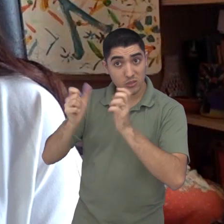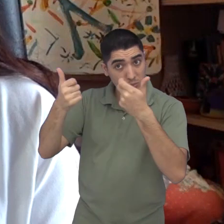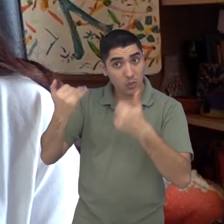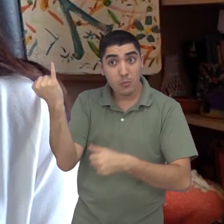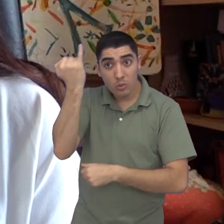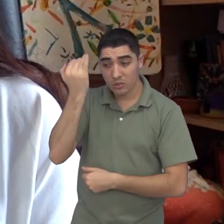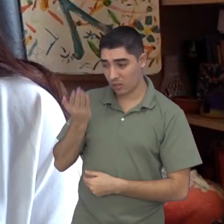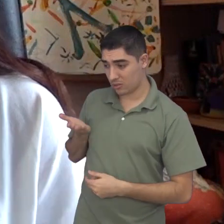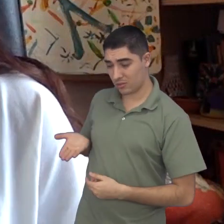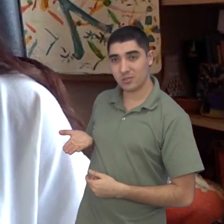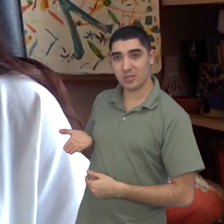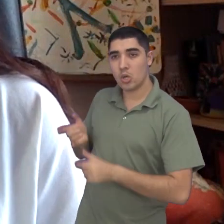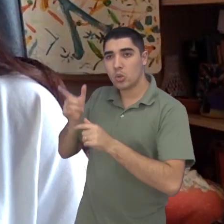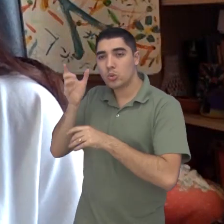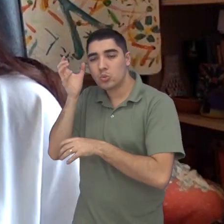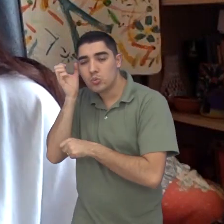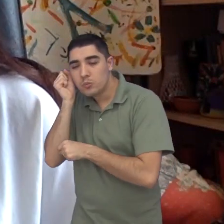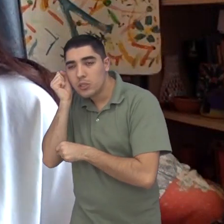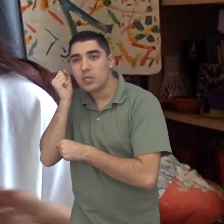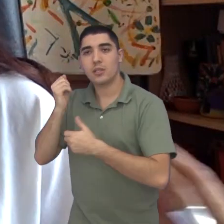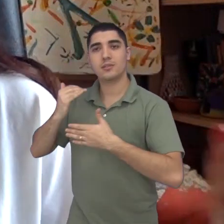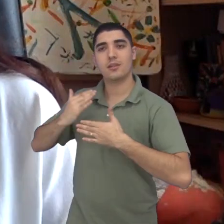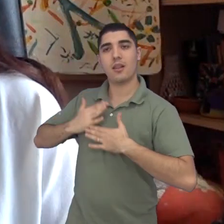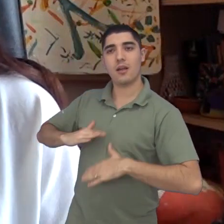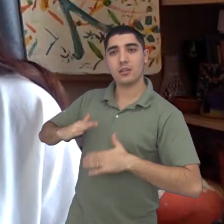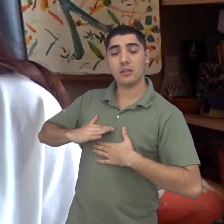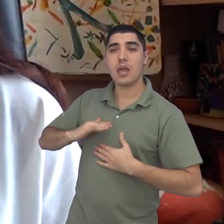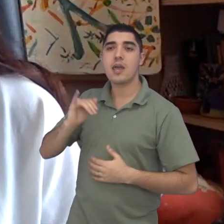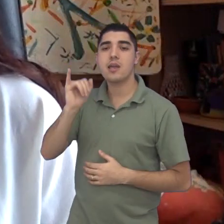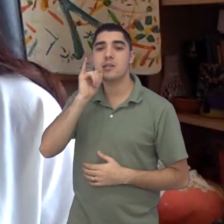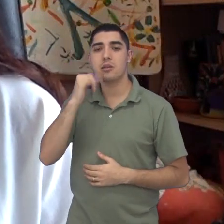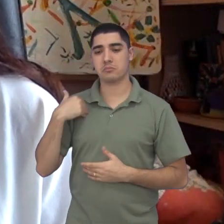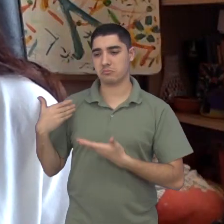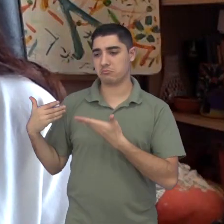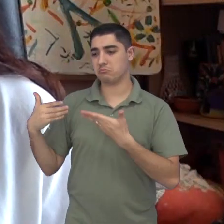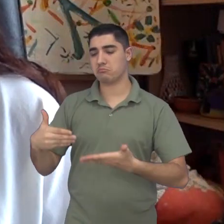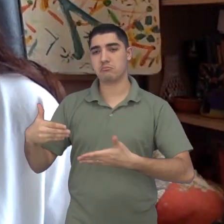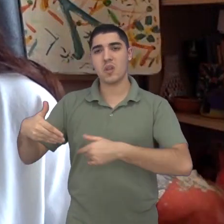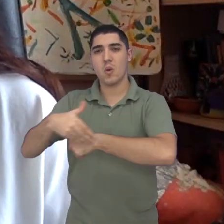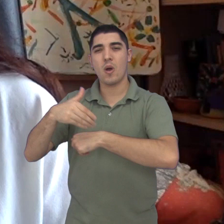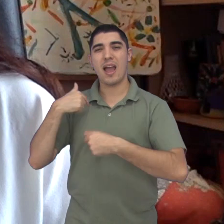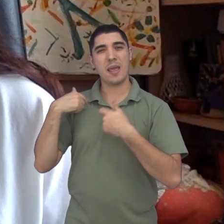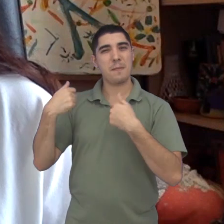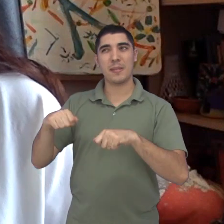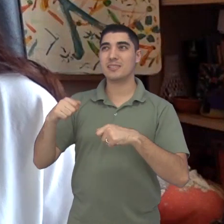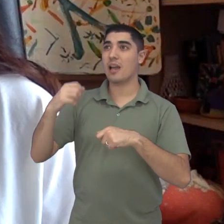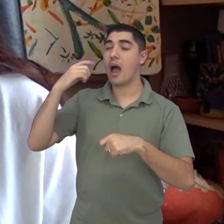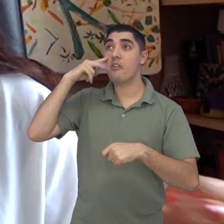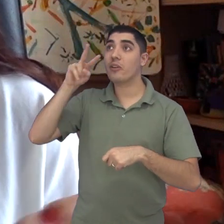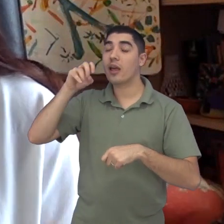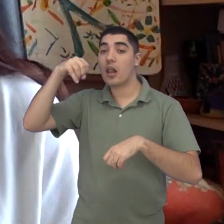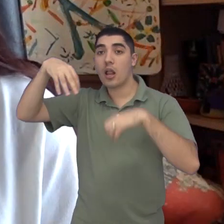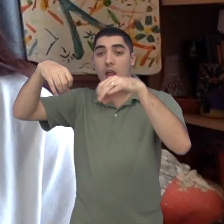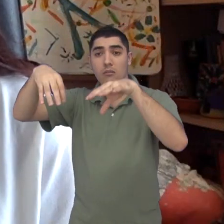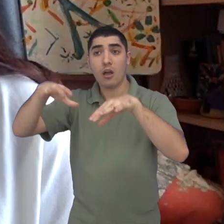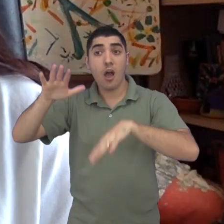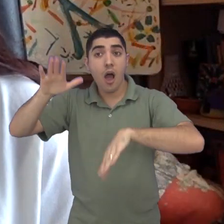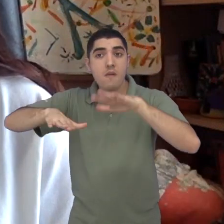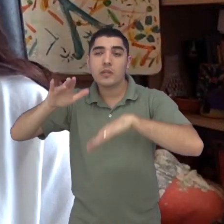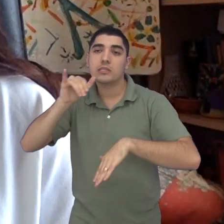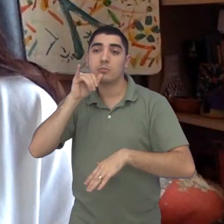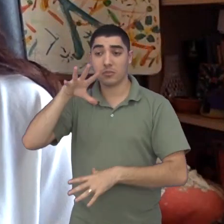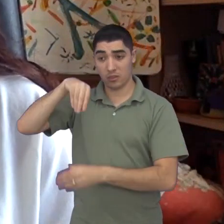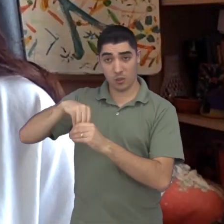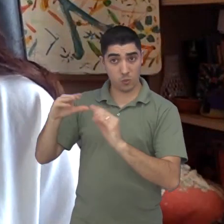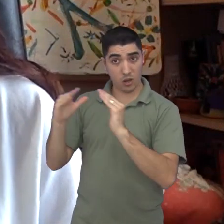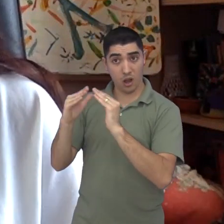importante essa higiene do sono, e hoje em dia não é mais a gente só estar na rua para ter excesso de estímulo, de outdoor, de luz. A gente em casa,